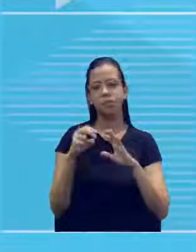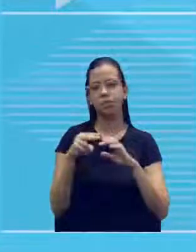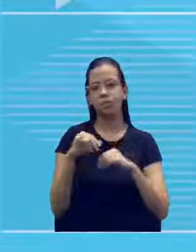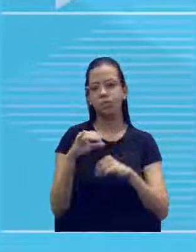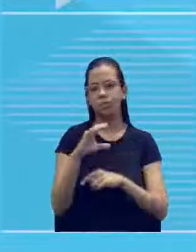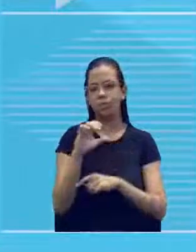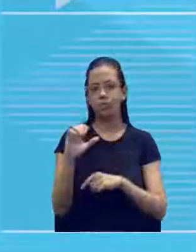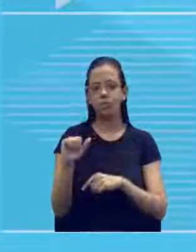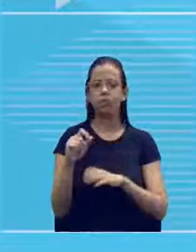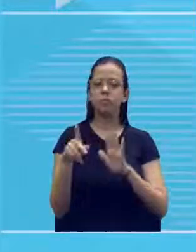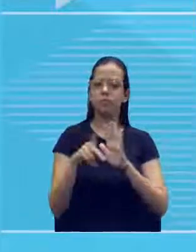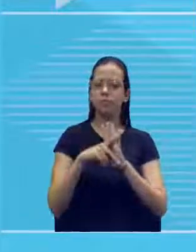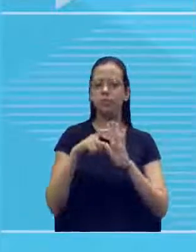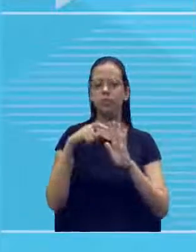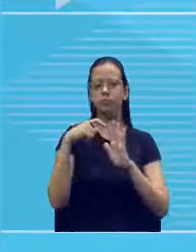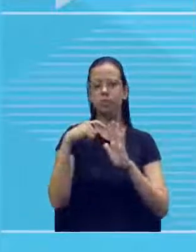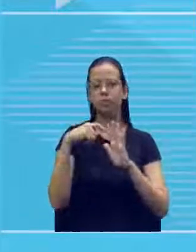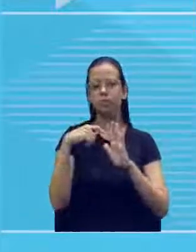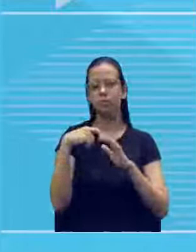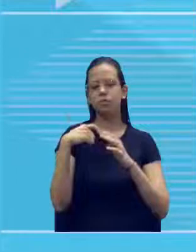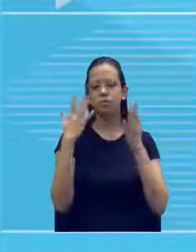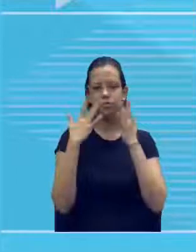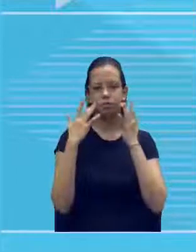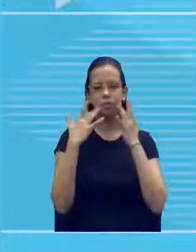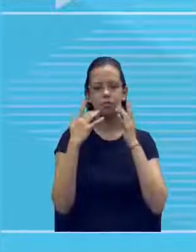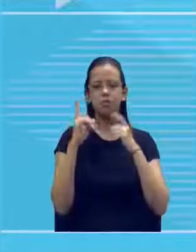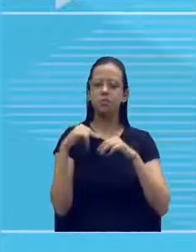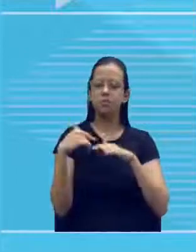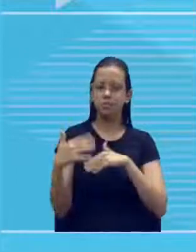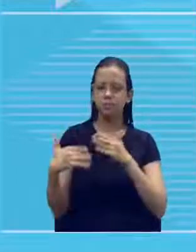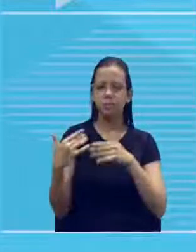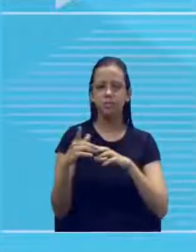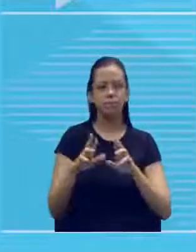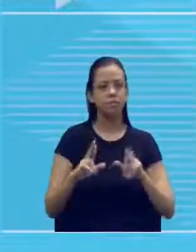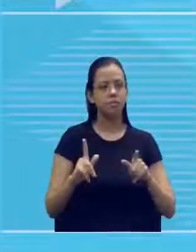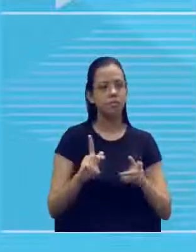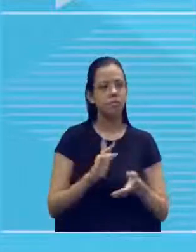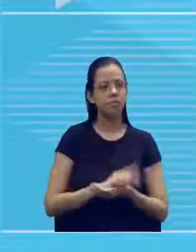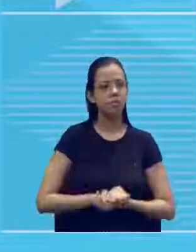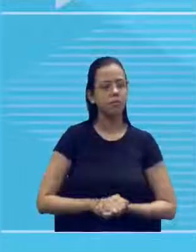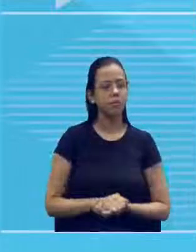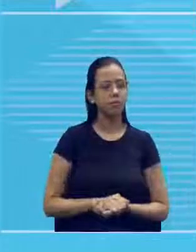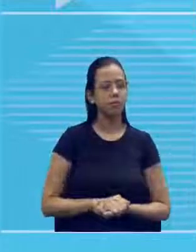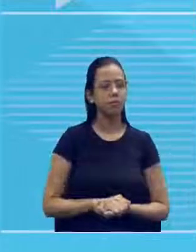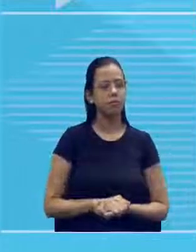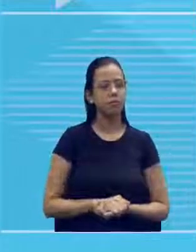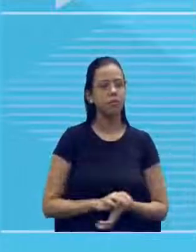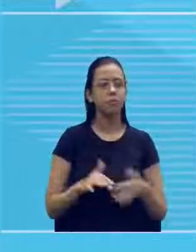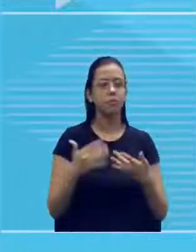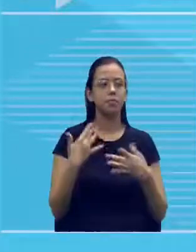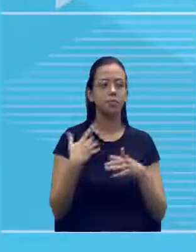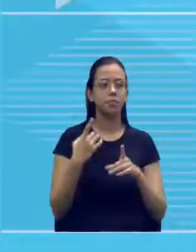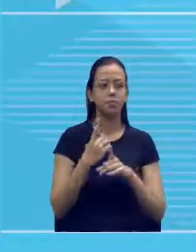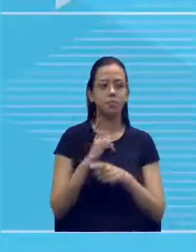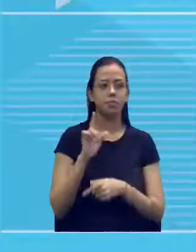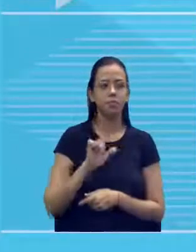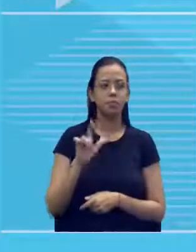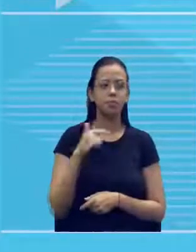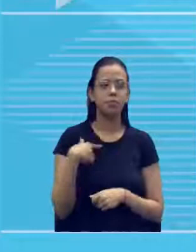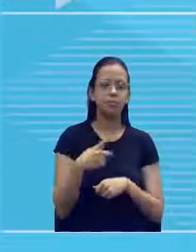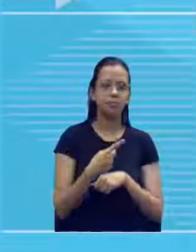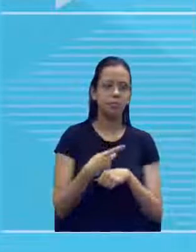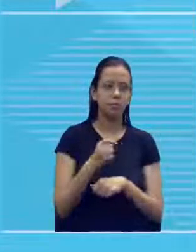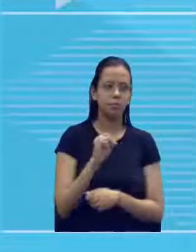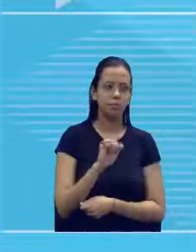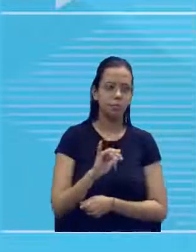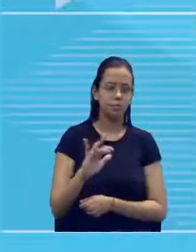muito avançado, muito diferenciado. Aí aqui, turma, eu encontrei na literatura, né, buscando aqui imagens